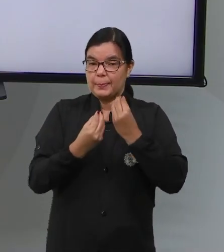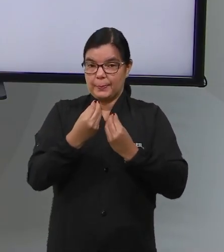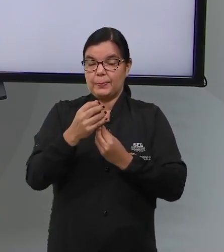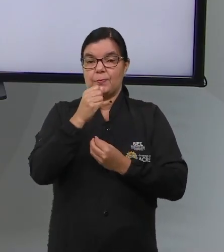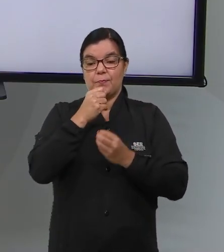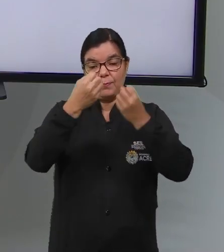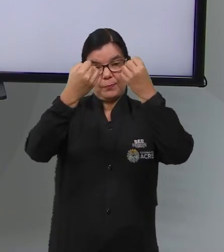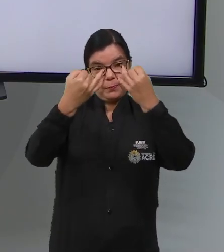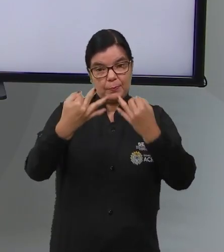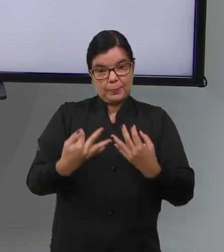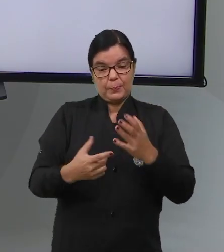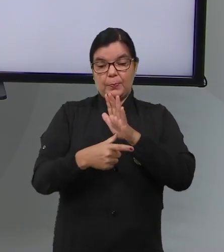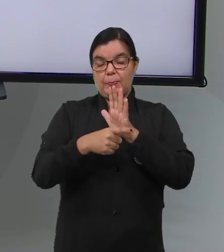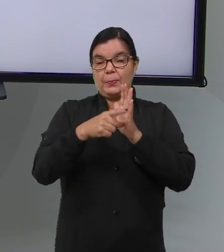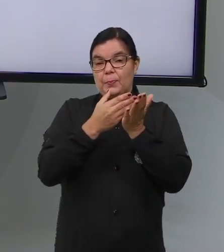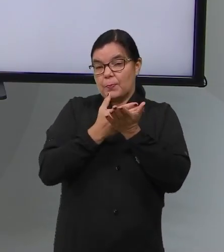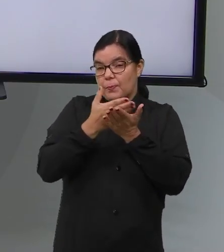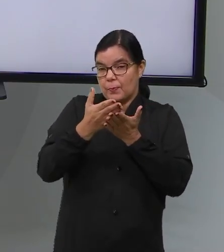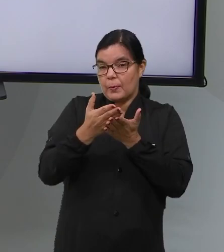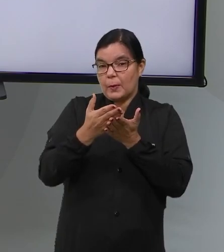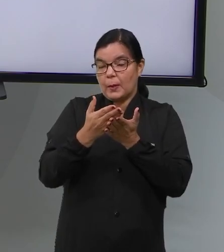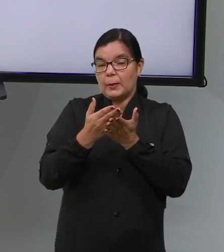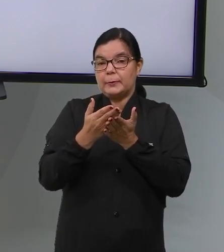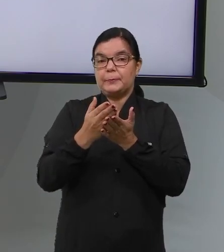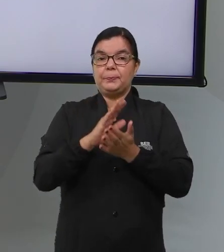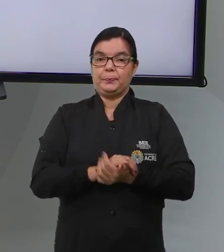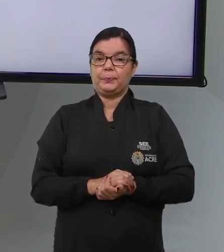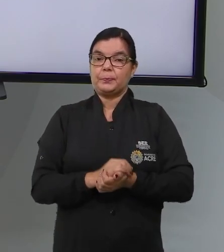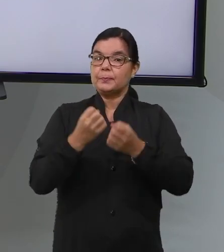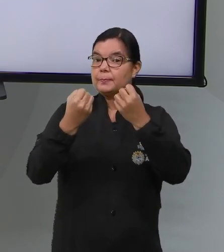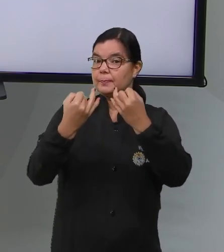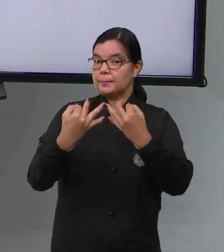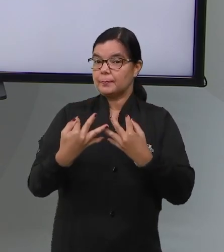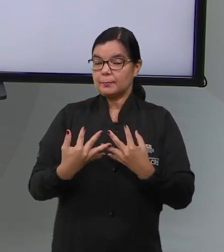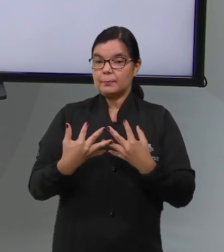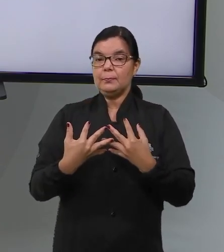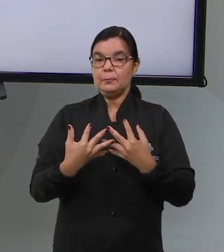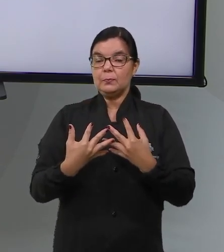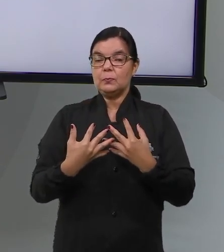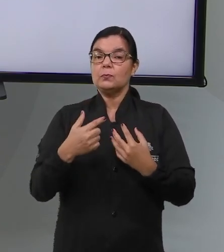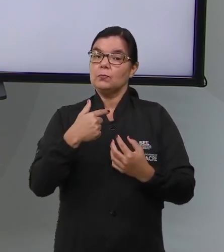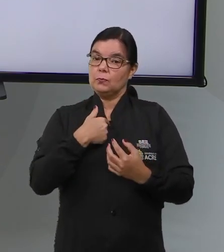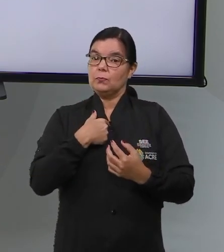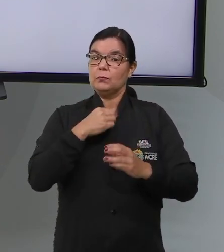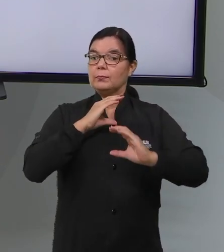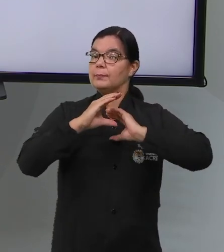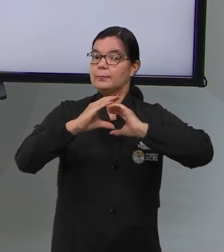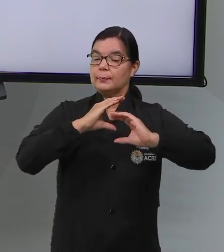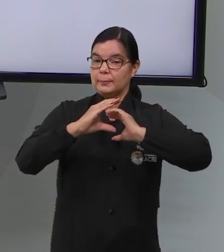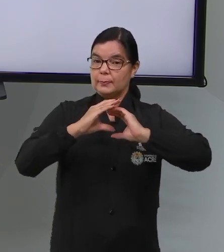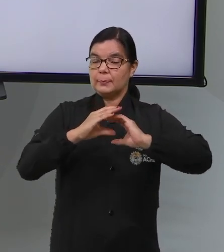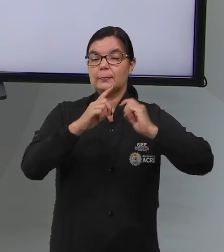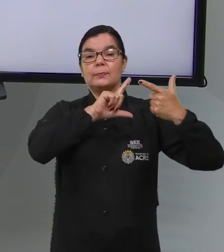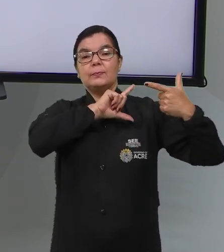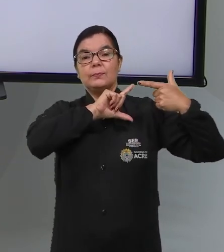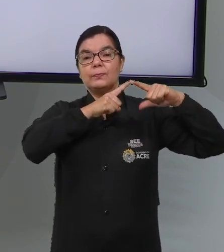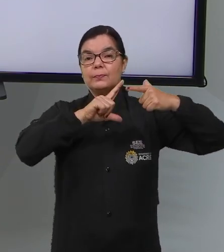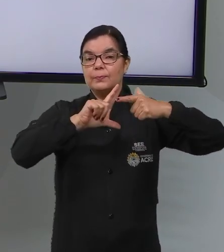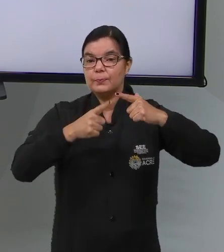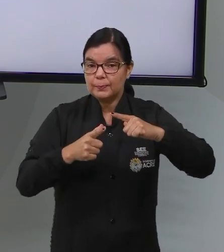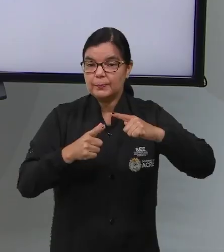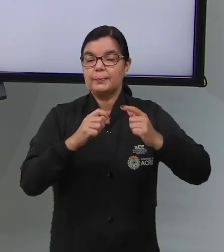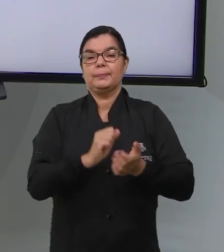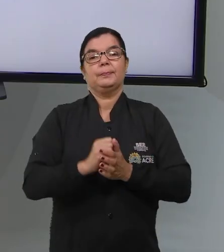eu mencionei logo no início das minhas explicações, os meios de comunicação tradicionais.